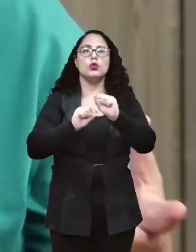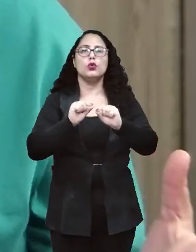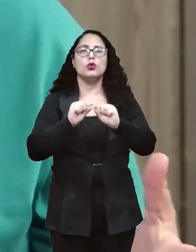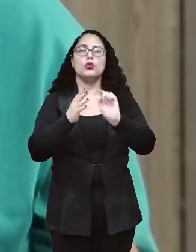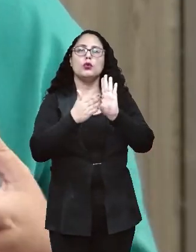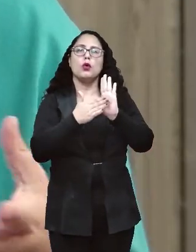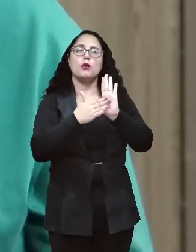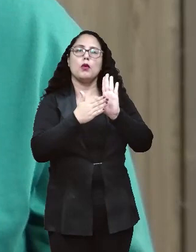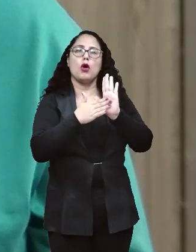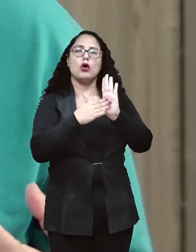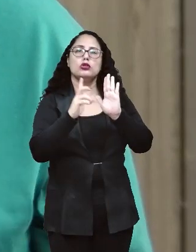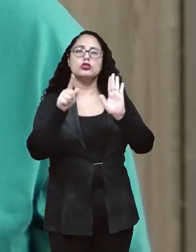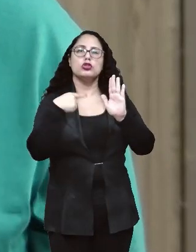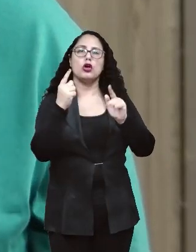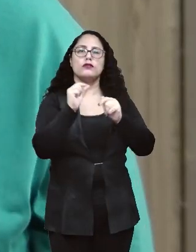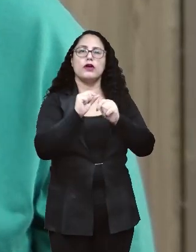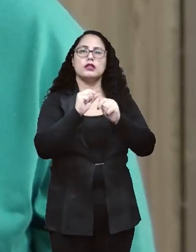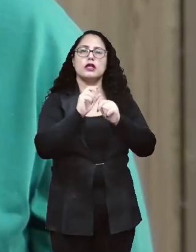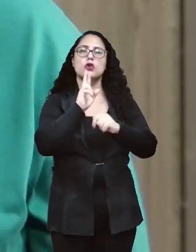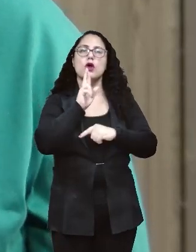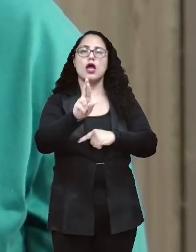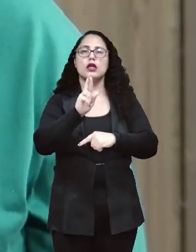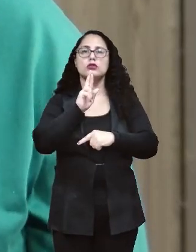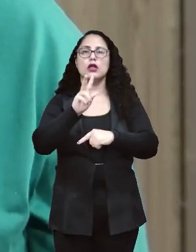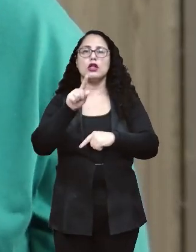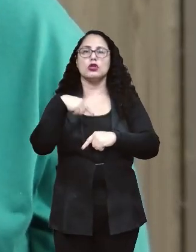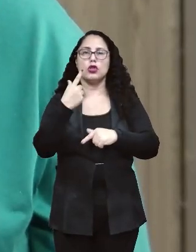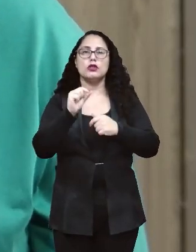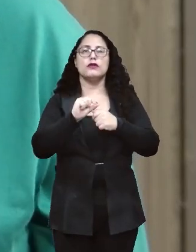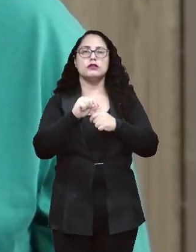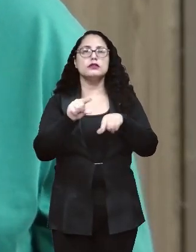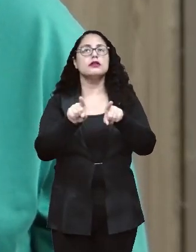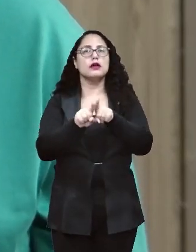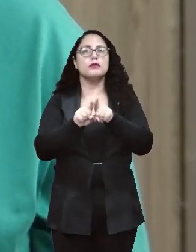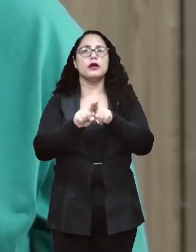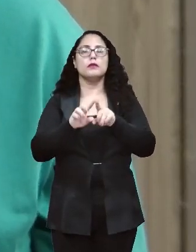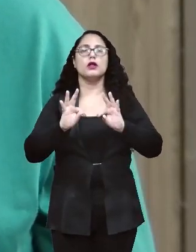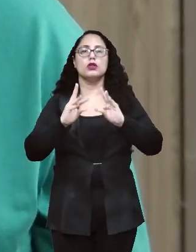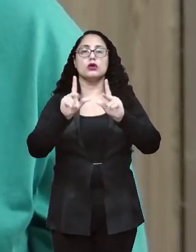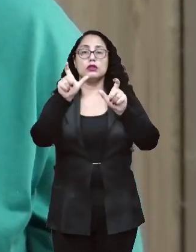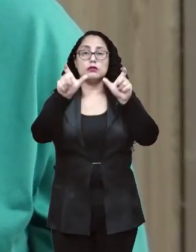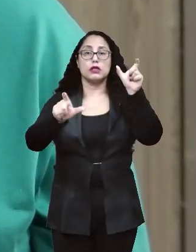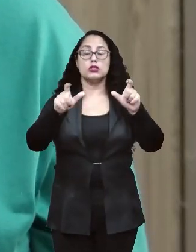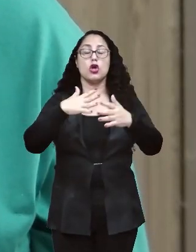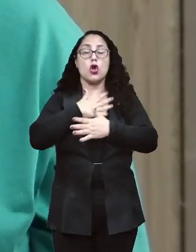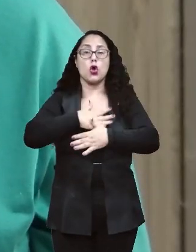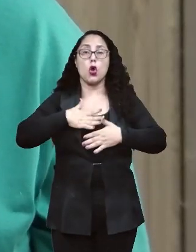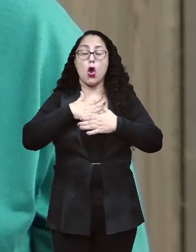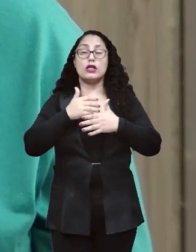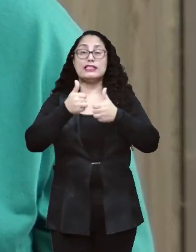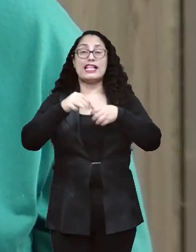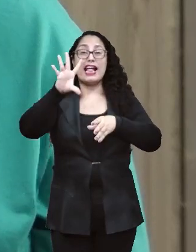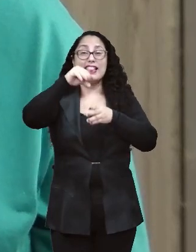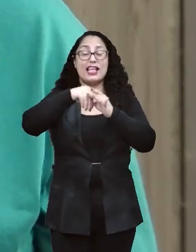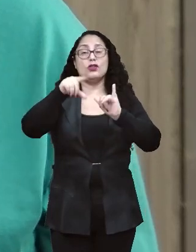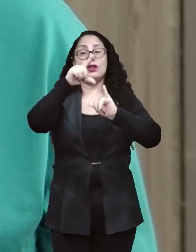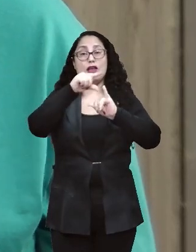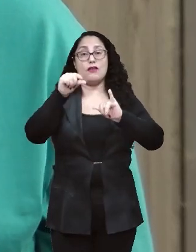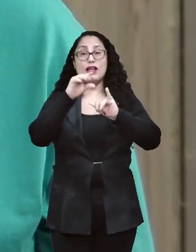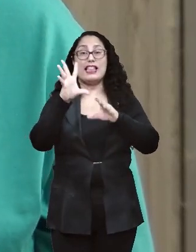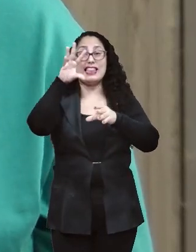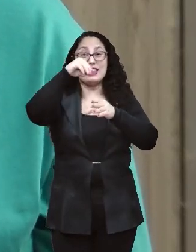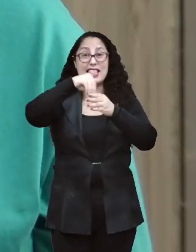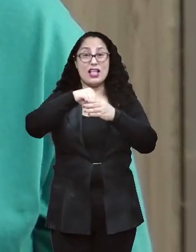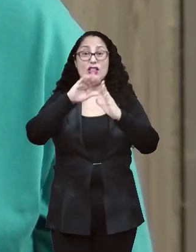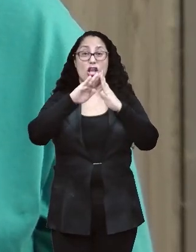o propósito do que a gente faz, com o resultado do que a gente faz, e para que todo mundo goste de estar no IFB, né? Porque se dentro